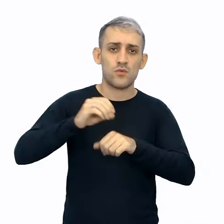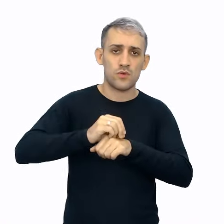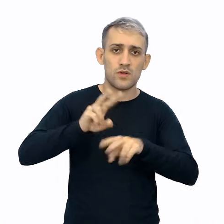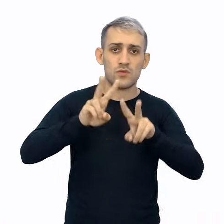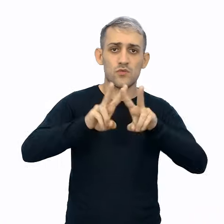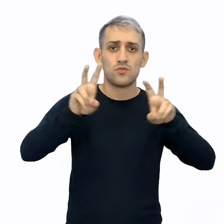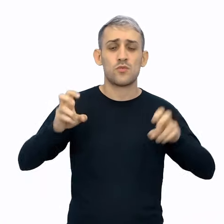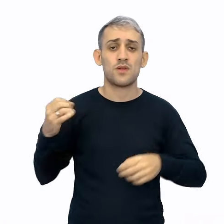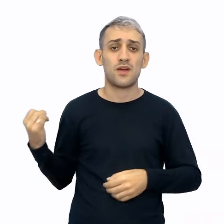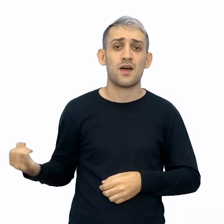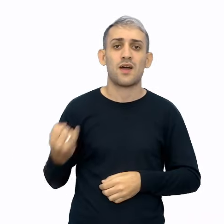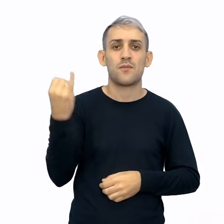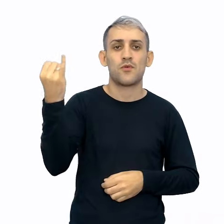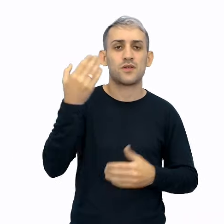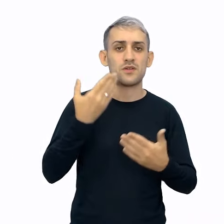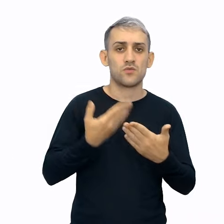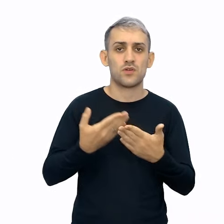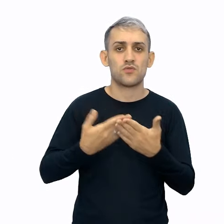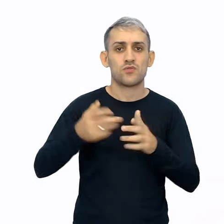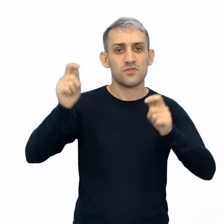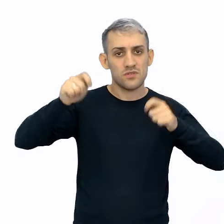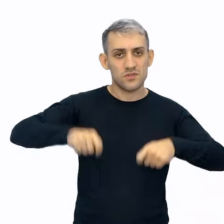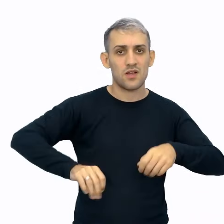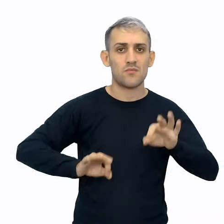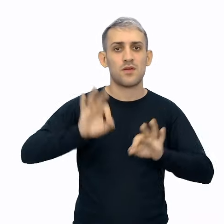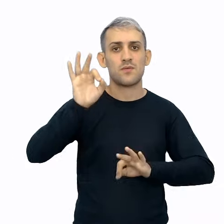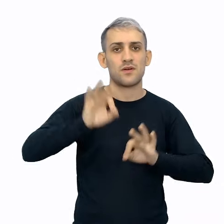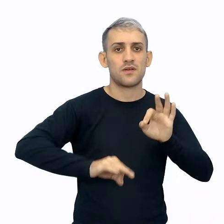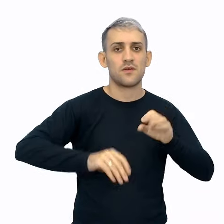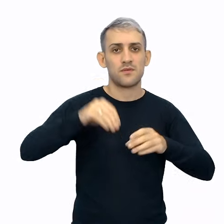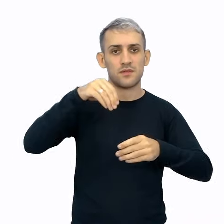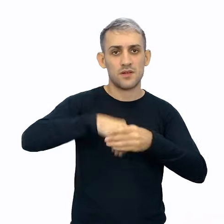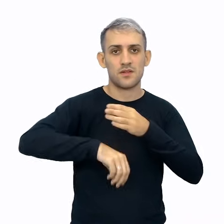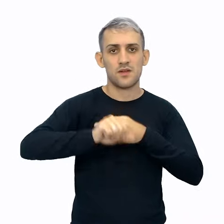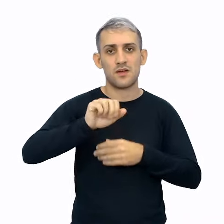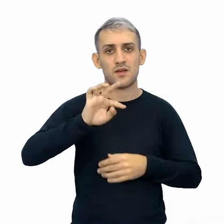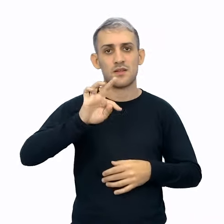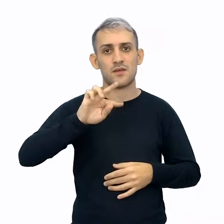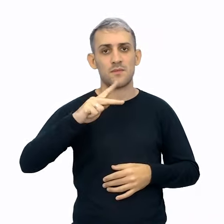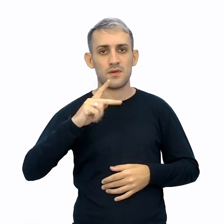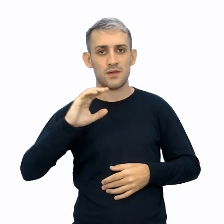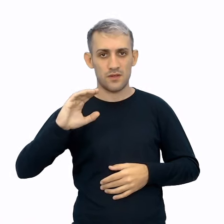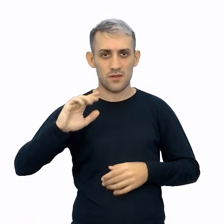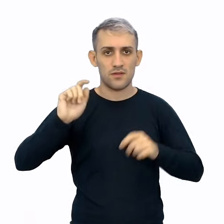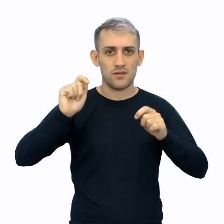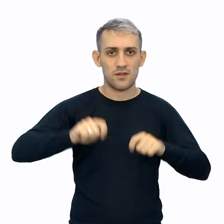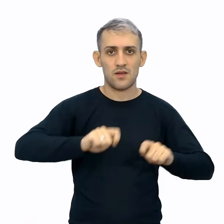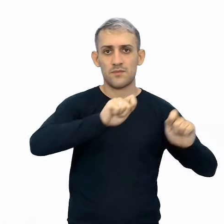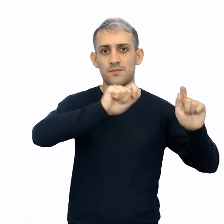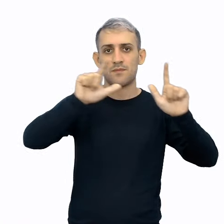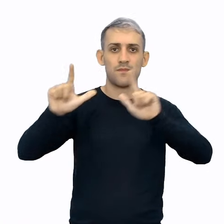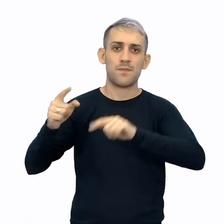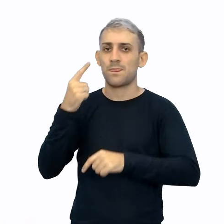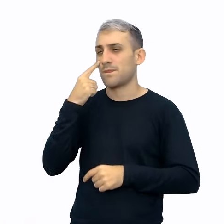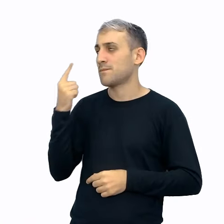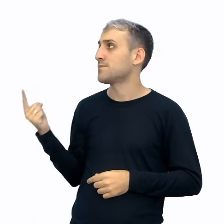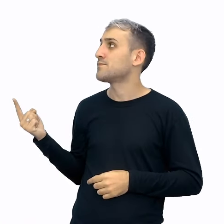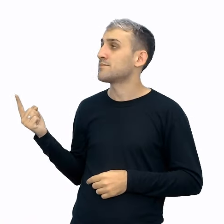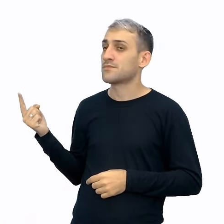relevância desses estudos para o planejamento na TPC podemos então seguir para o próximo slide